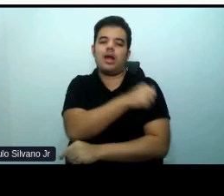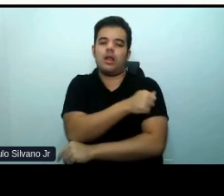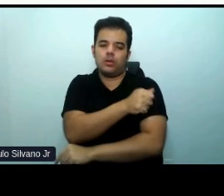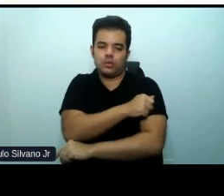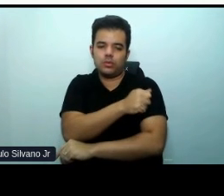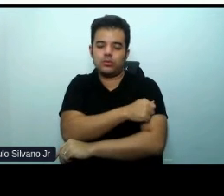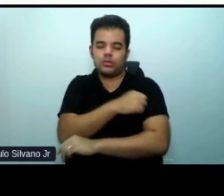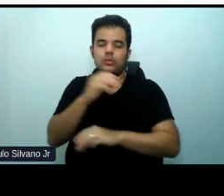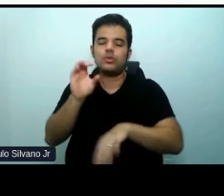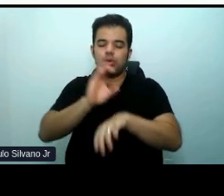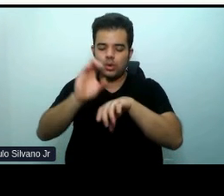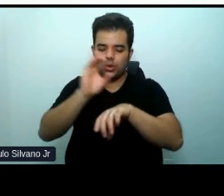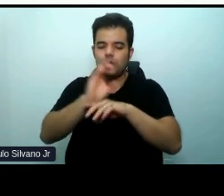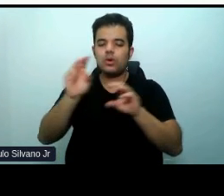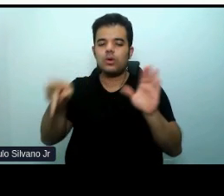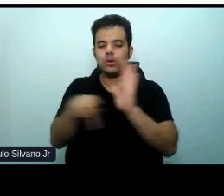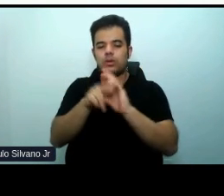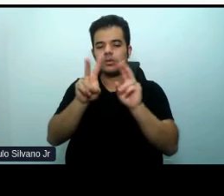cursos relacionados à TI.